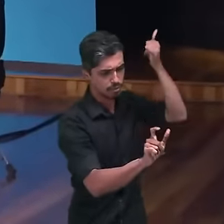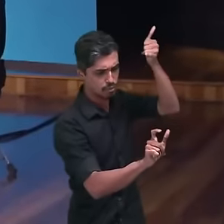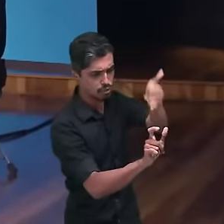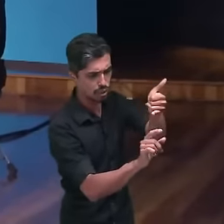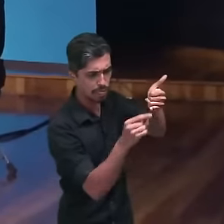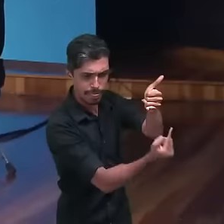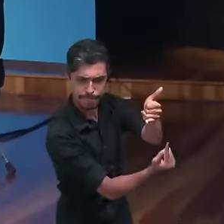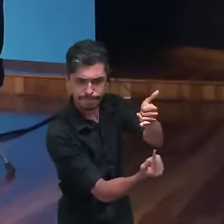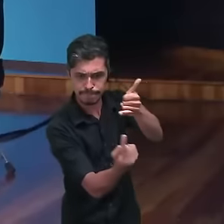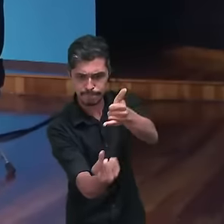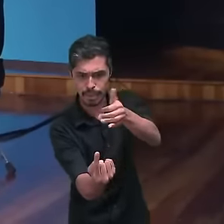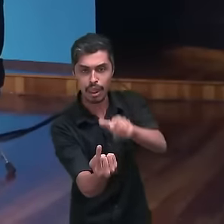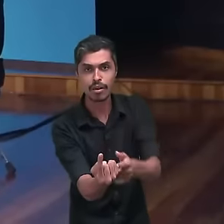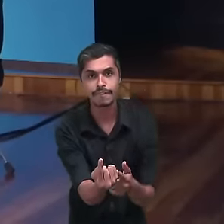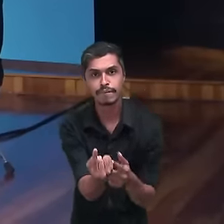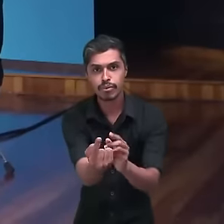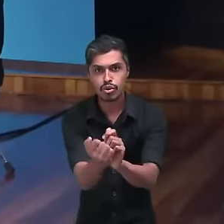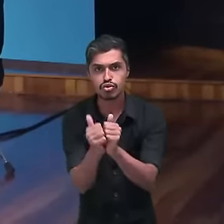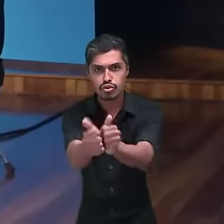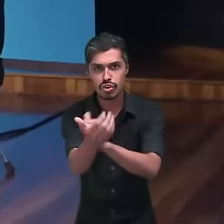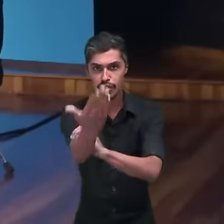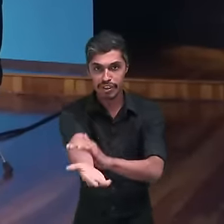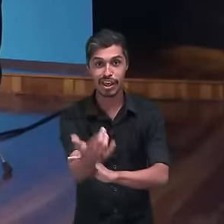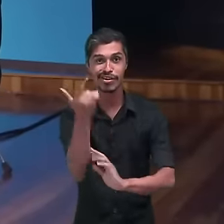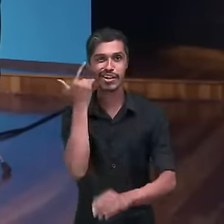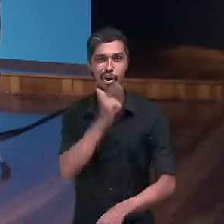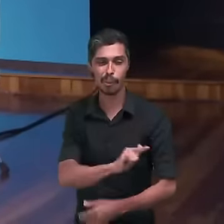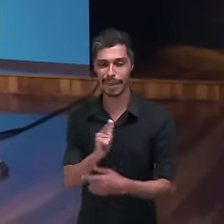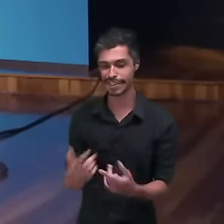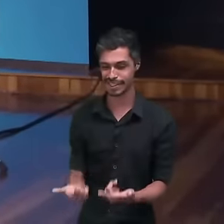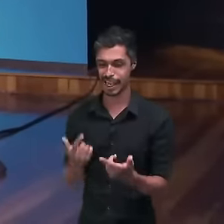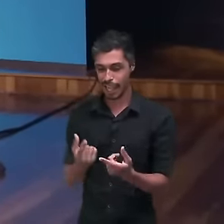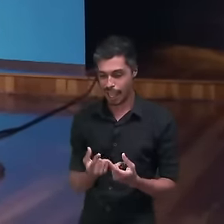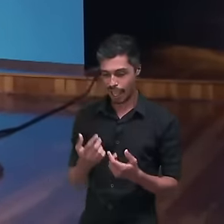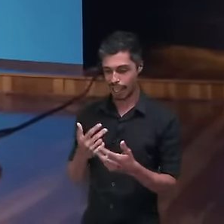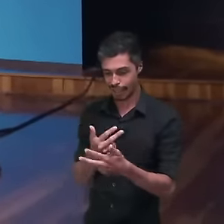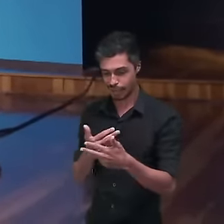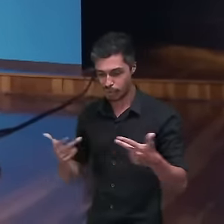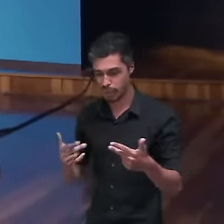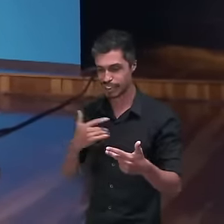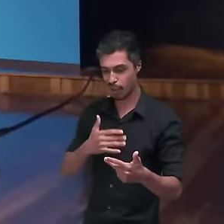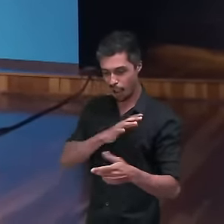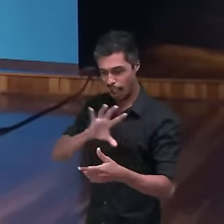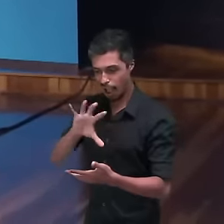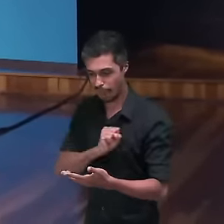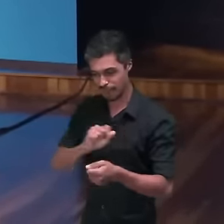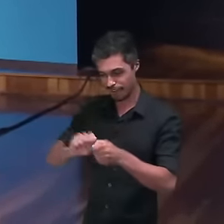você começa a ganhar. Fazendo o que você ama.